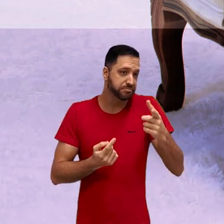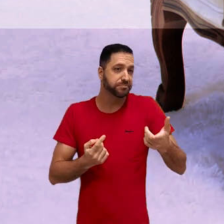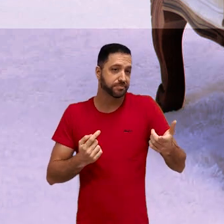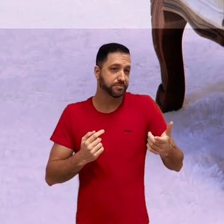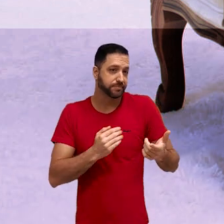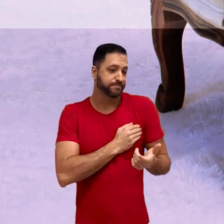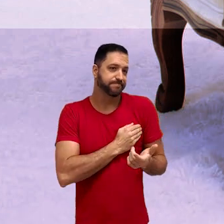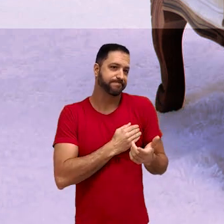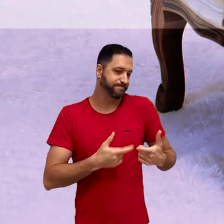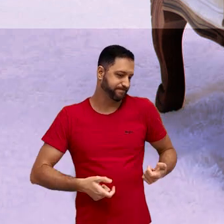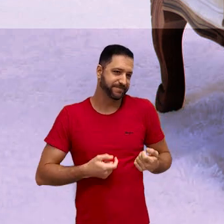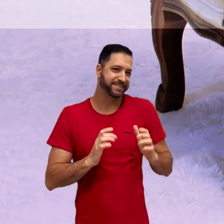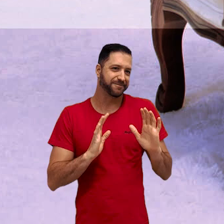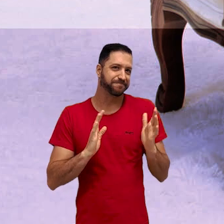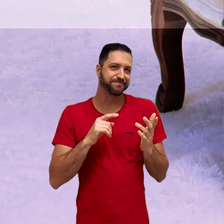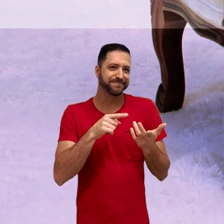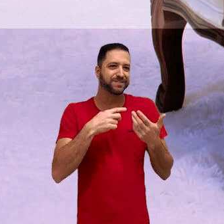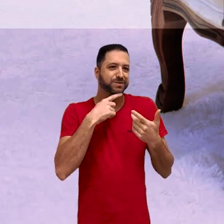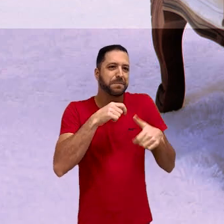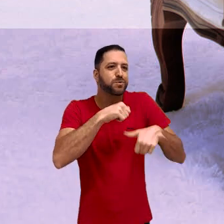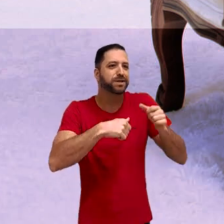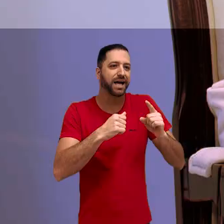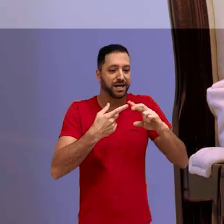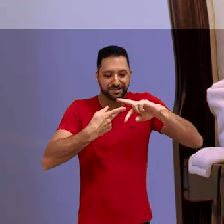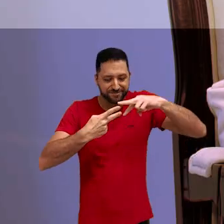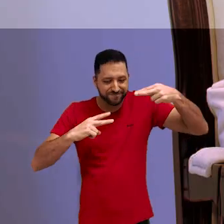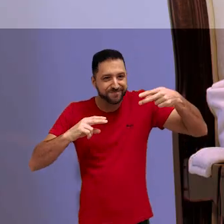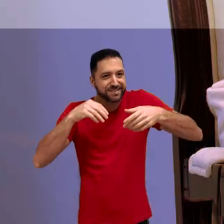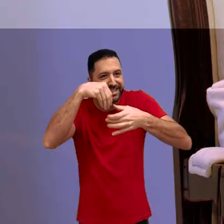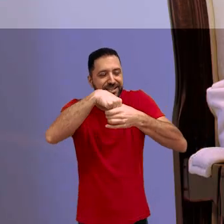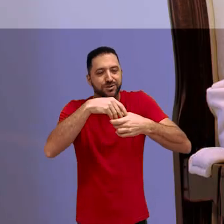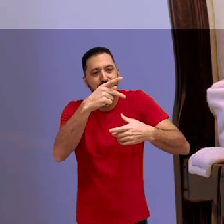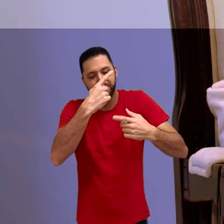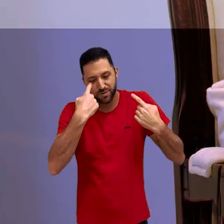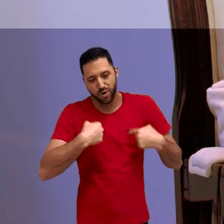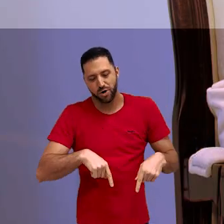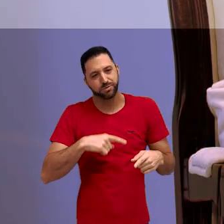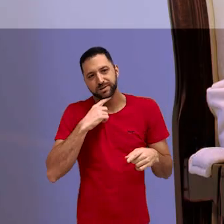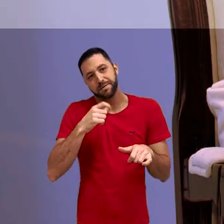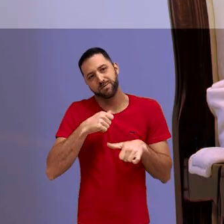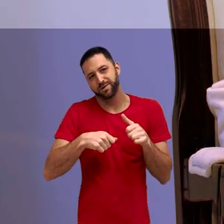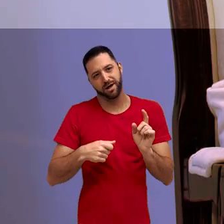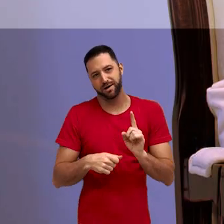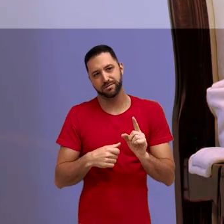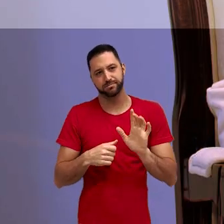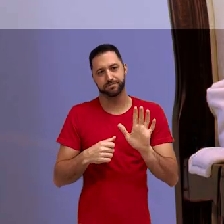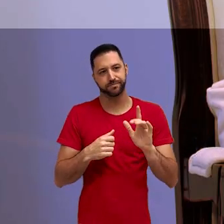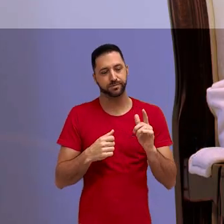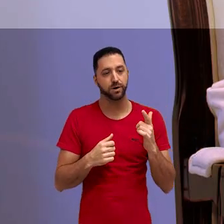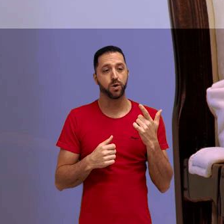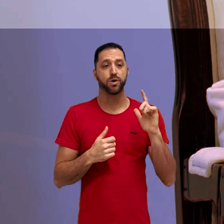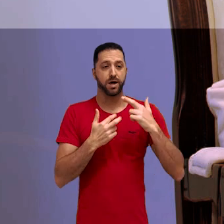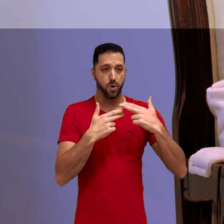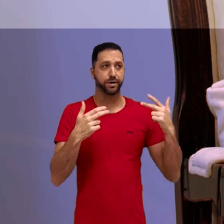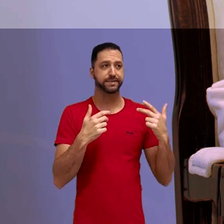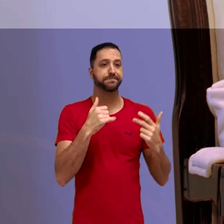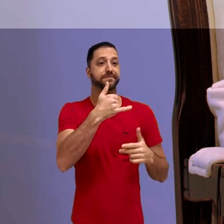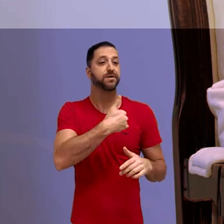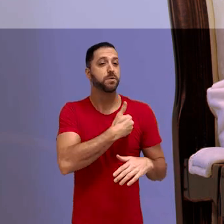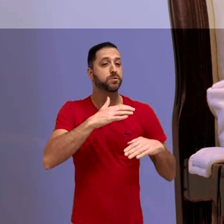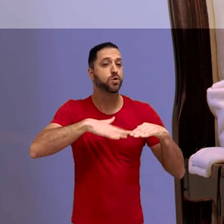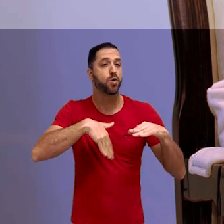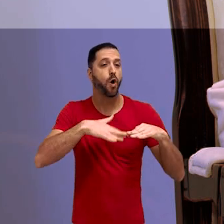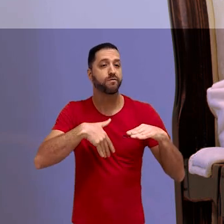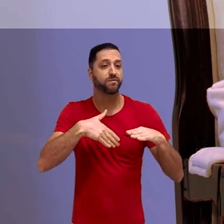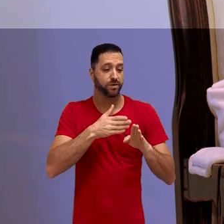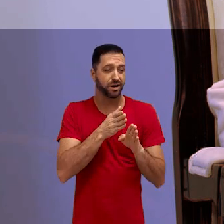alteração genética que você herdou. Então, isso não dá para mudar. O que não dá para mudar também, que entra nos fatores de risco? Ter